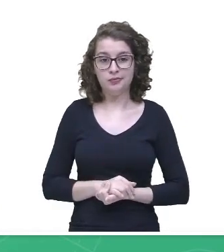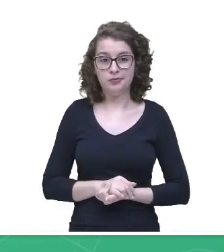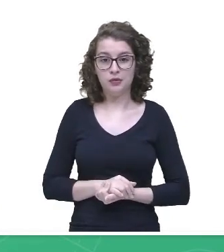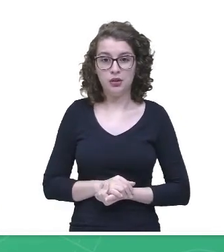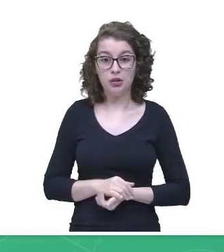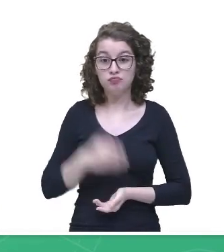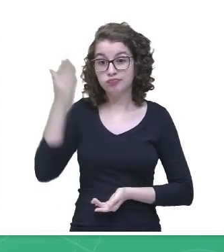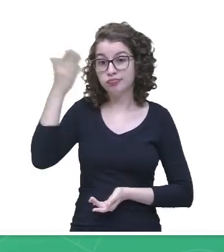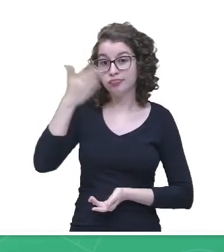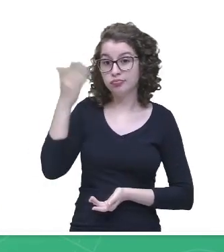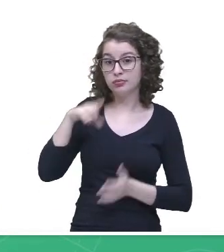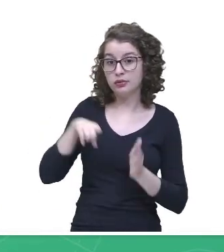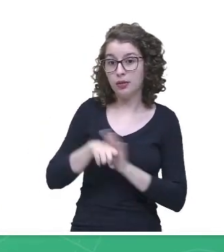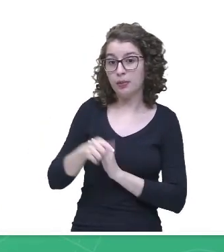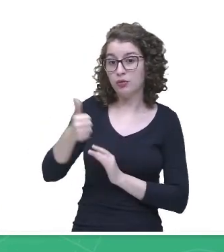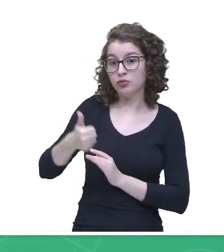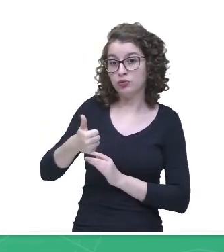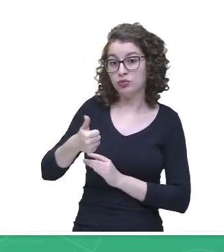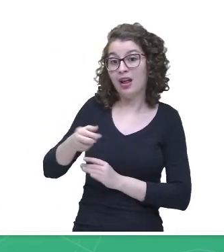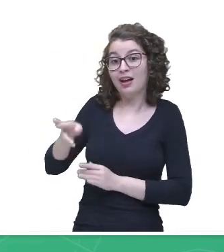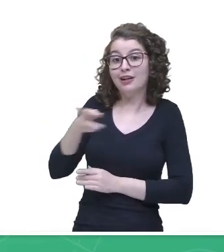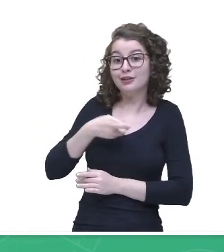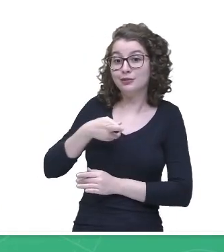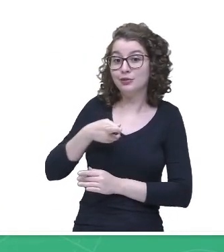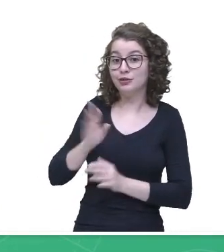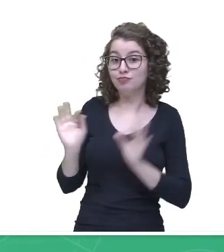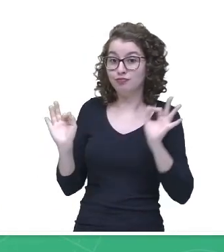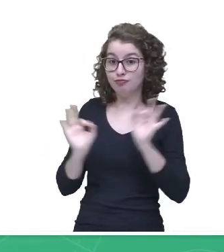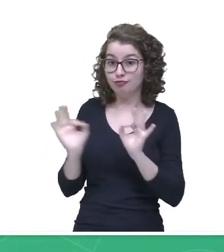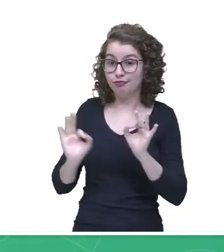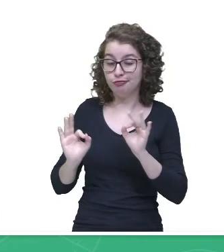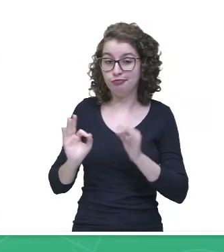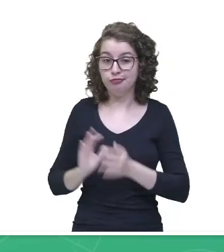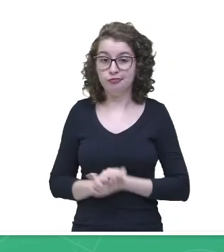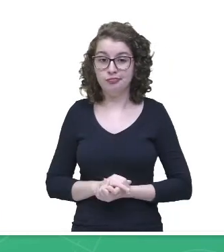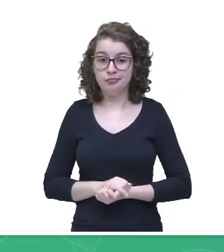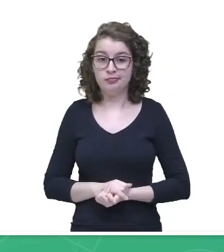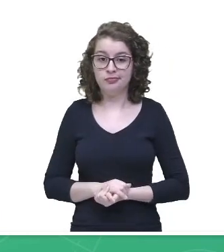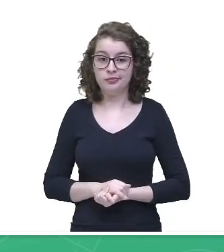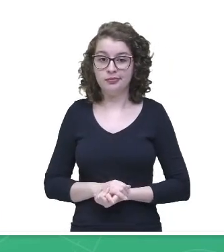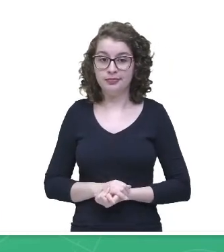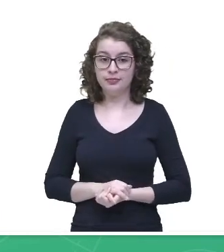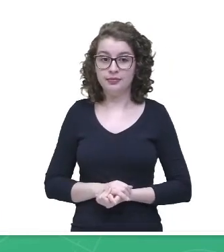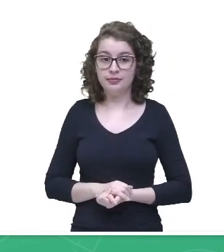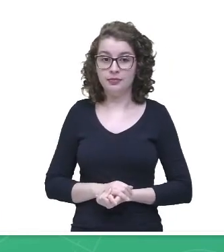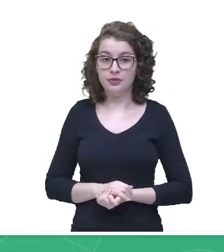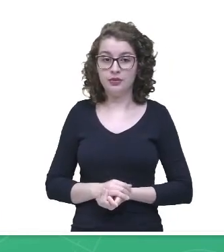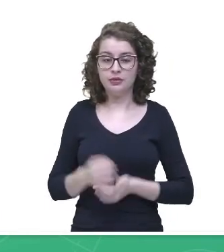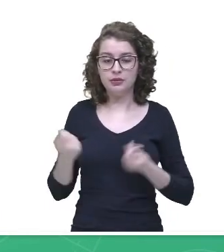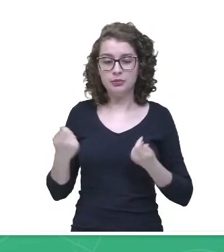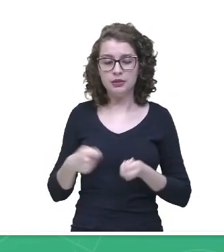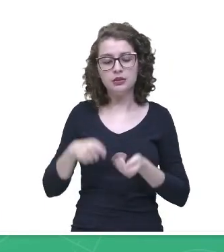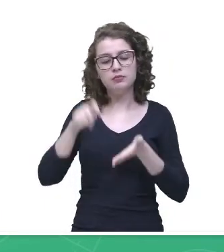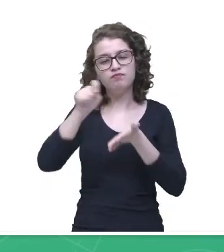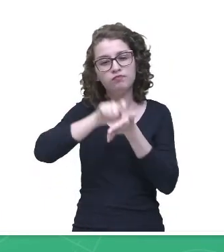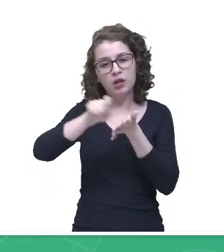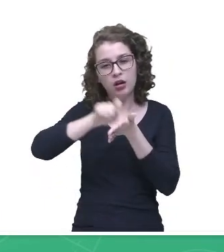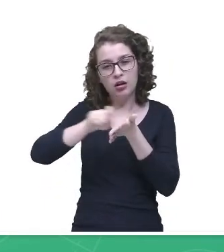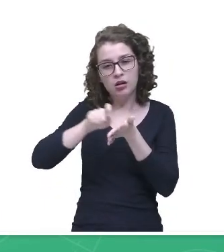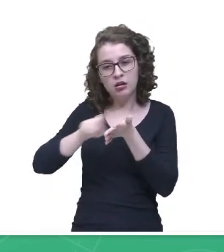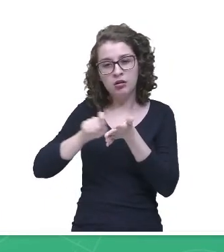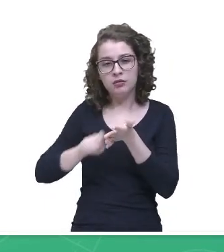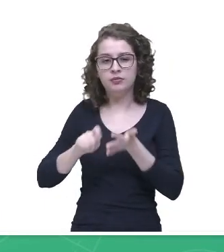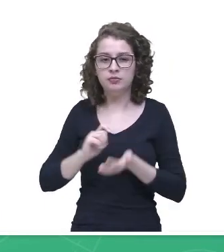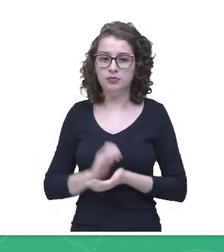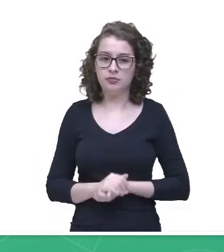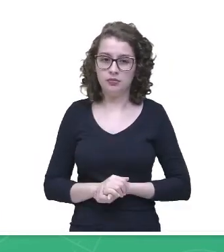primeira questão, né? Que é justamente a resposta que vocês precisam elaborar, a pergunta que vocês têm que elaborar a resposta,